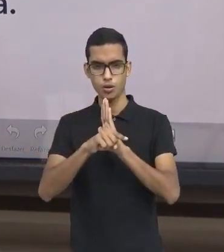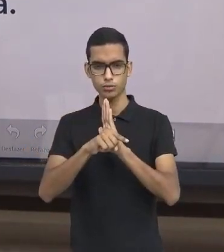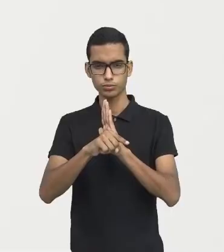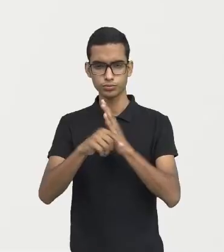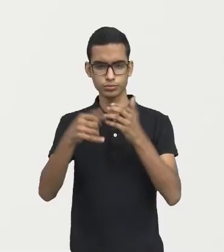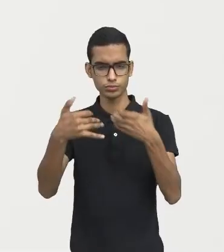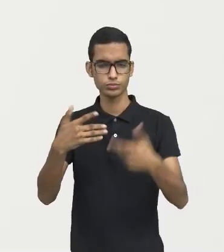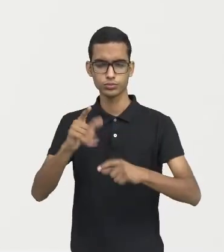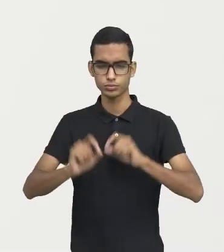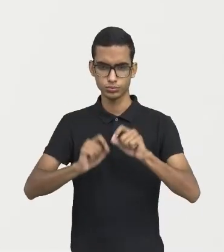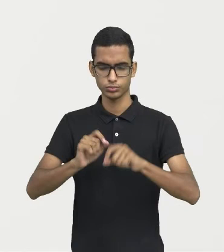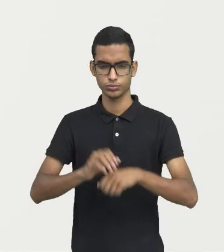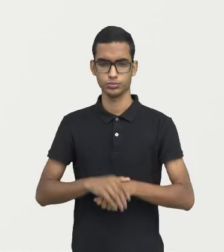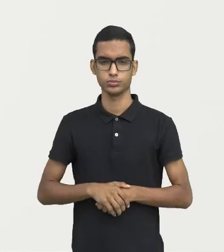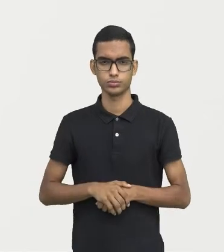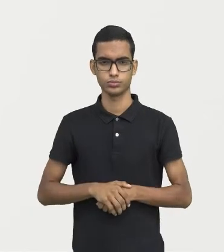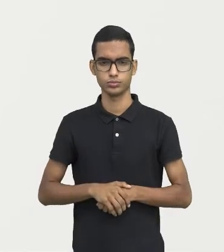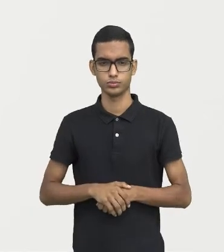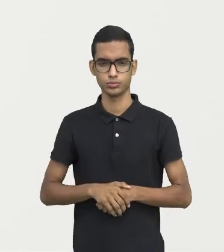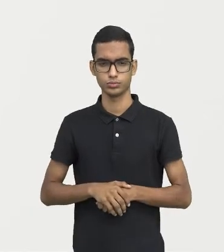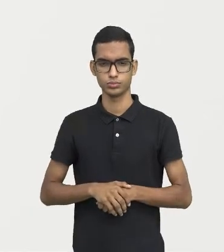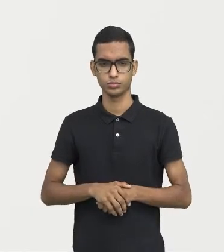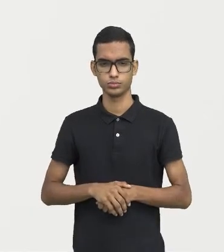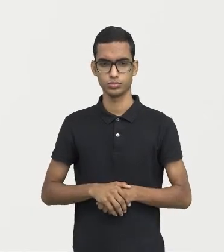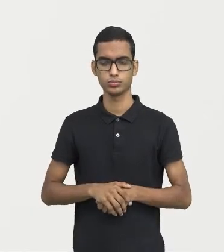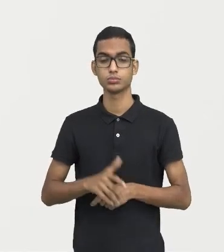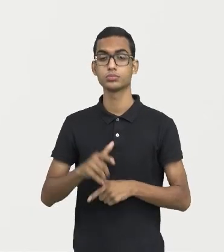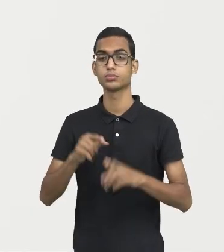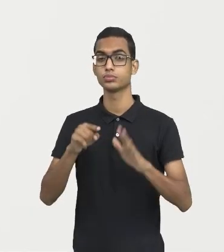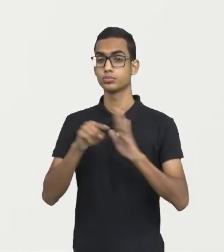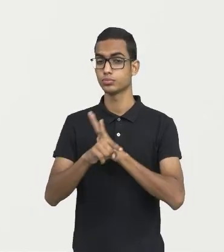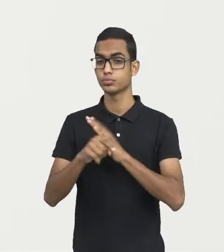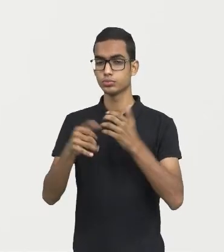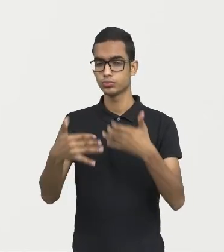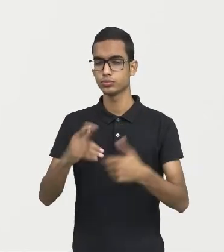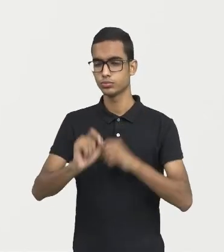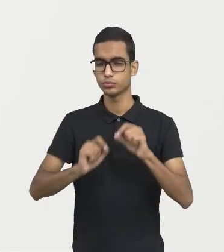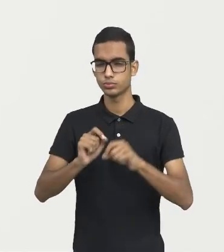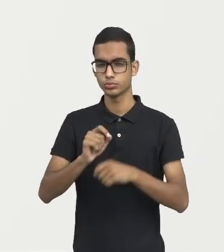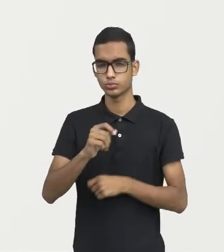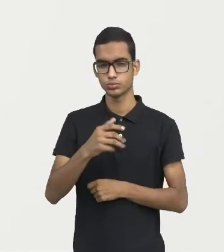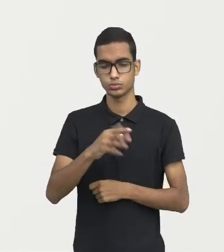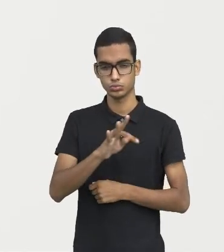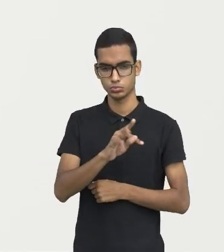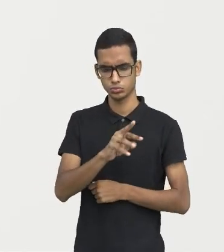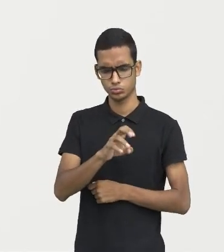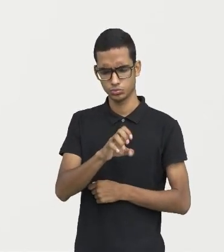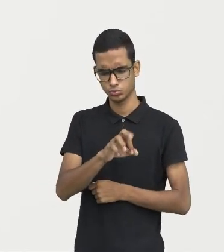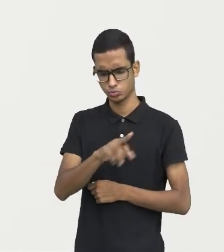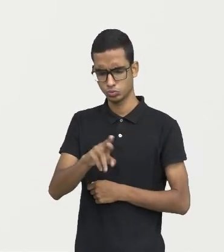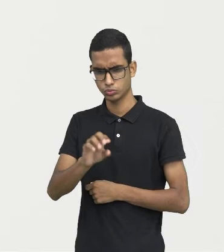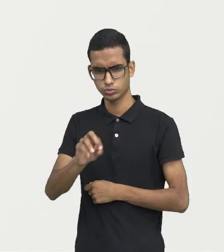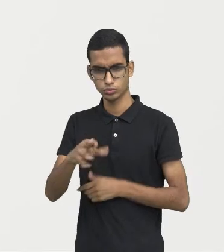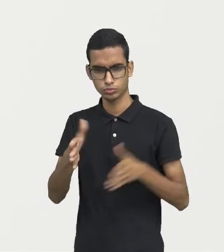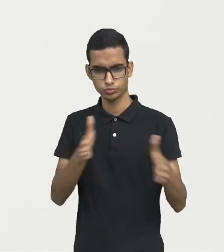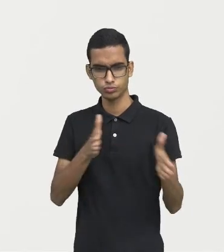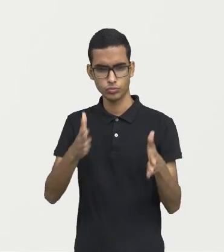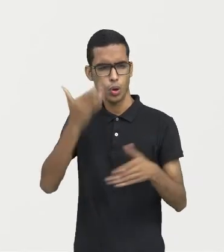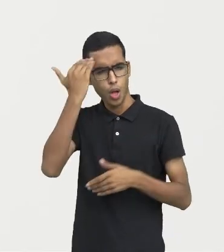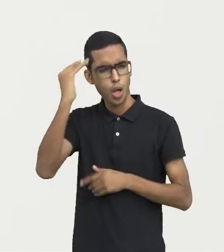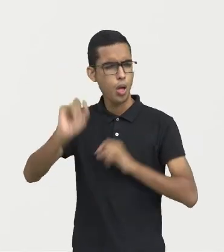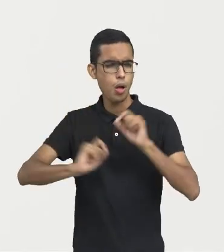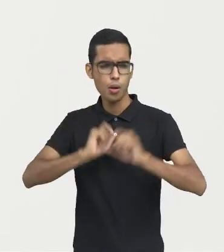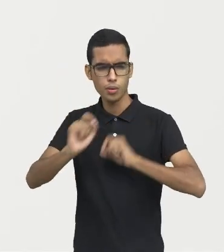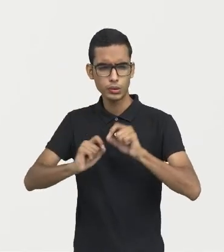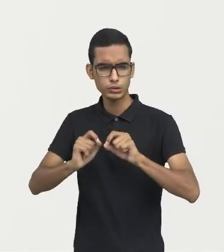enunciados também. Vamos lá. Nossa questão diz o seguinte, ó, ela traz um enunciado dizendo assim: como terror,